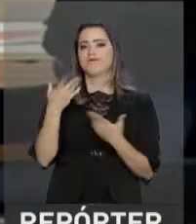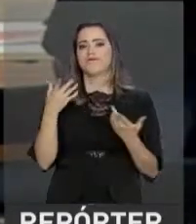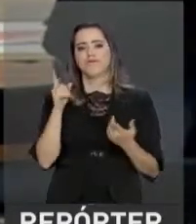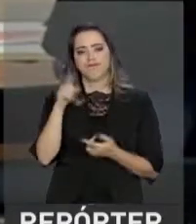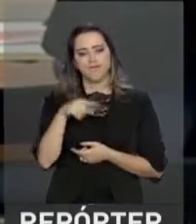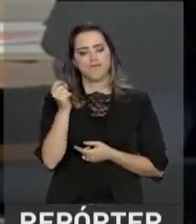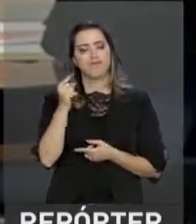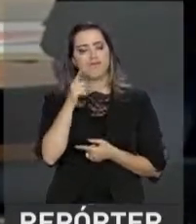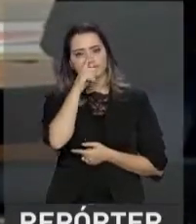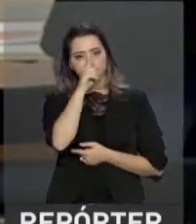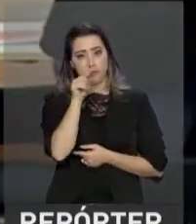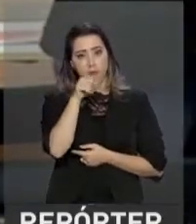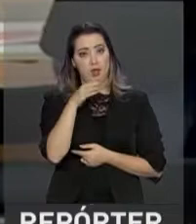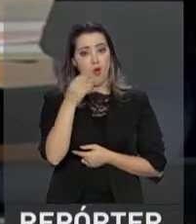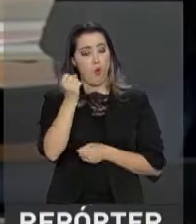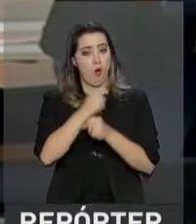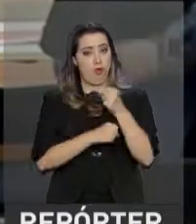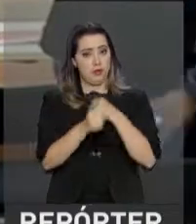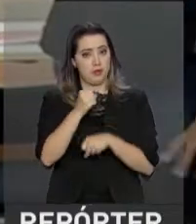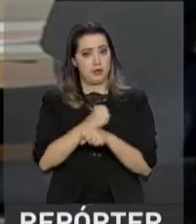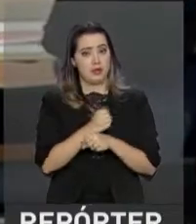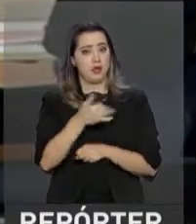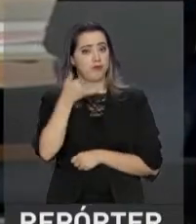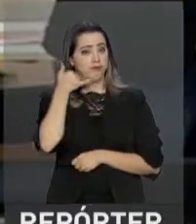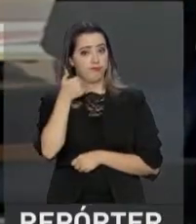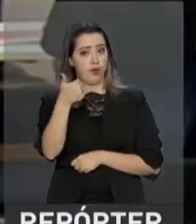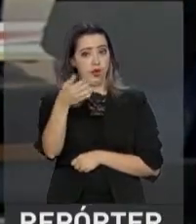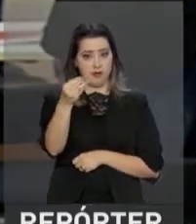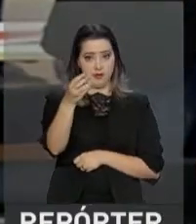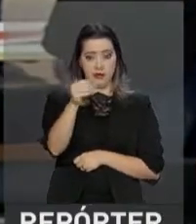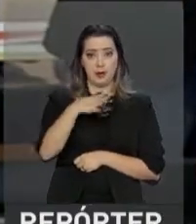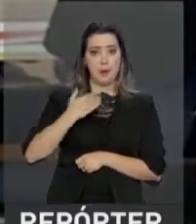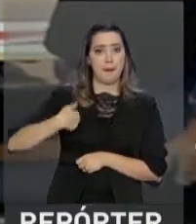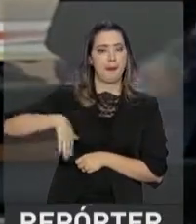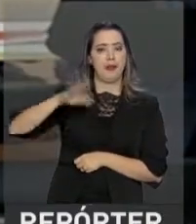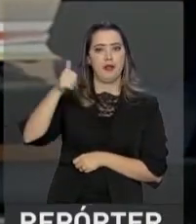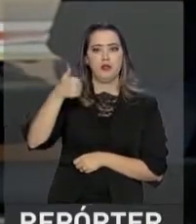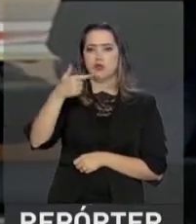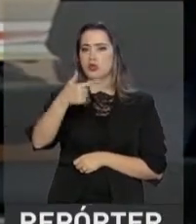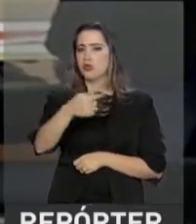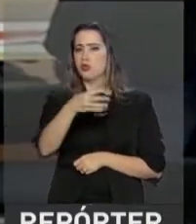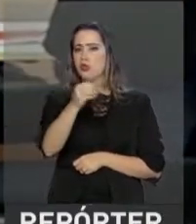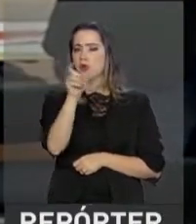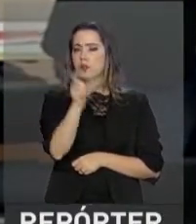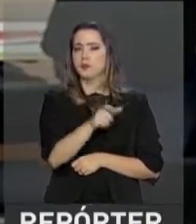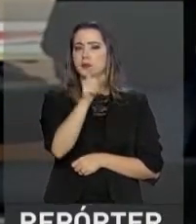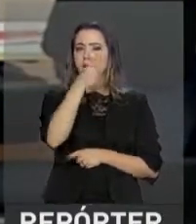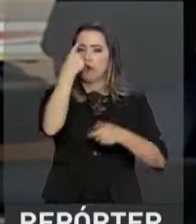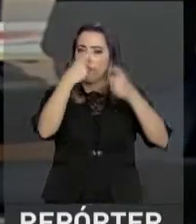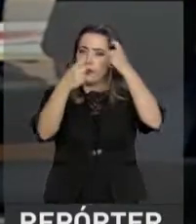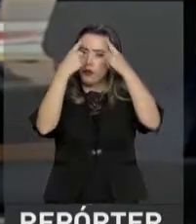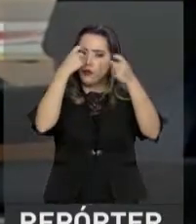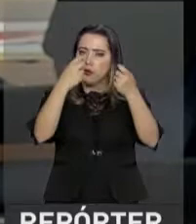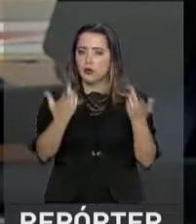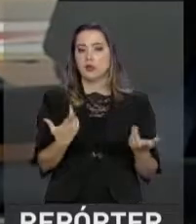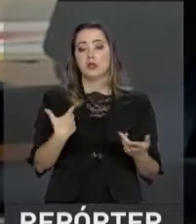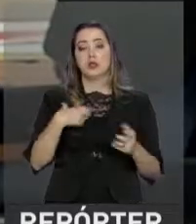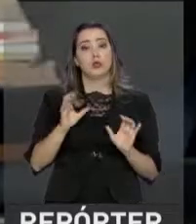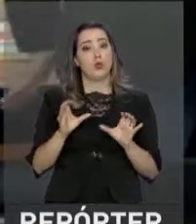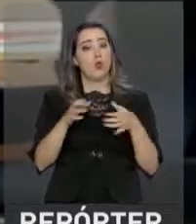passado, o Disque 100, o Disque Direitos Humanos, recebeu mais de 1.700 denúncias de violações contra pessoas